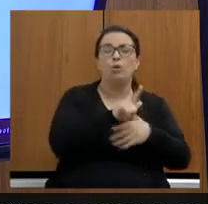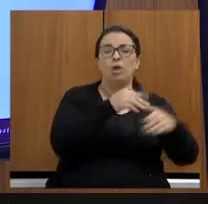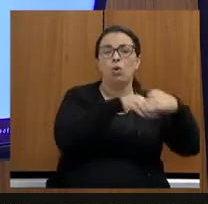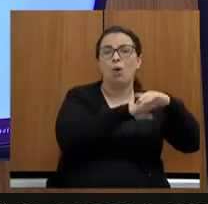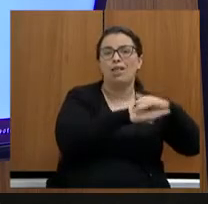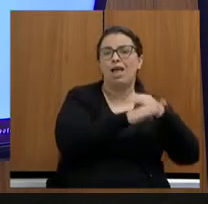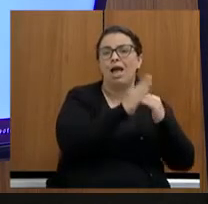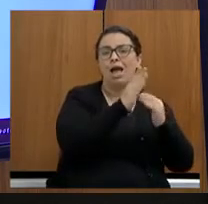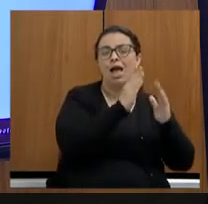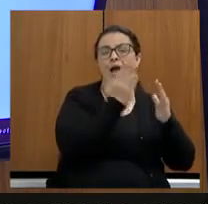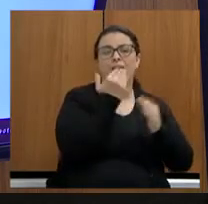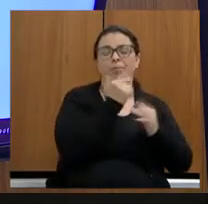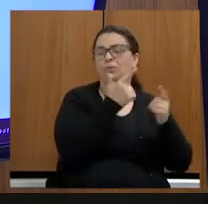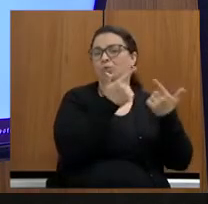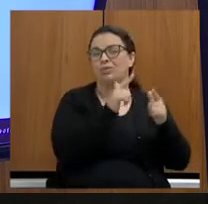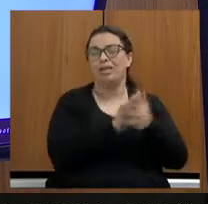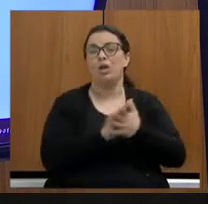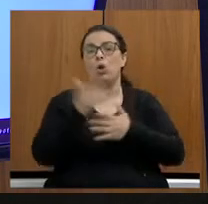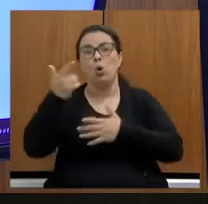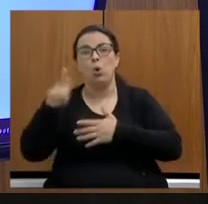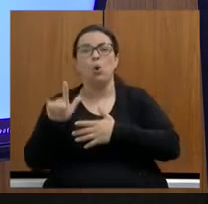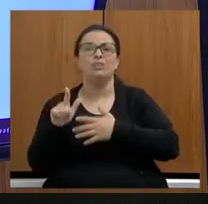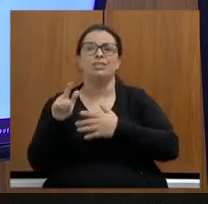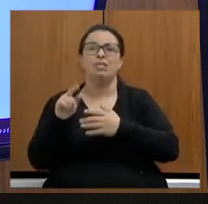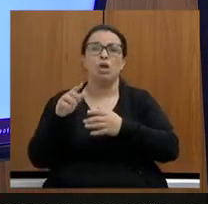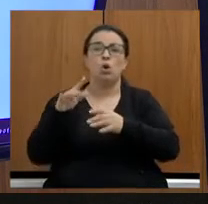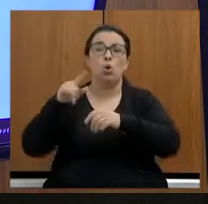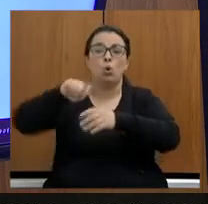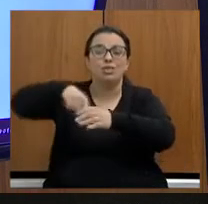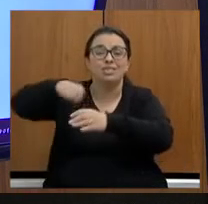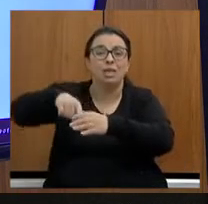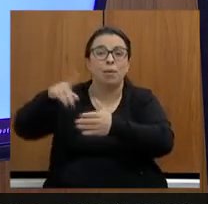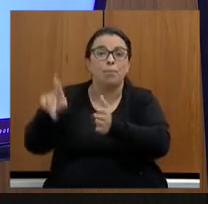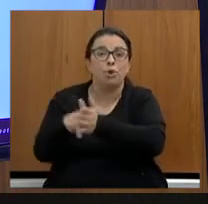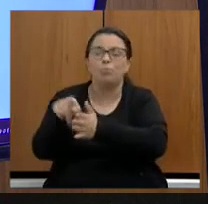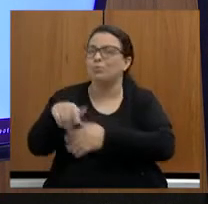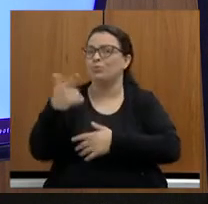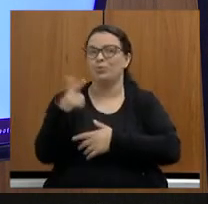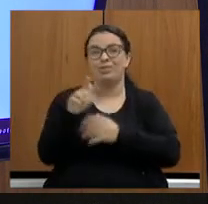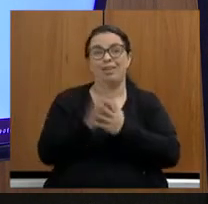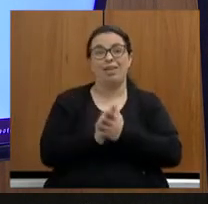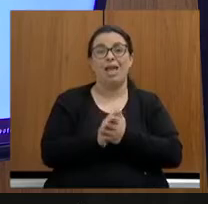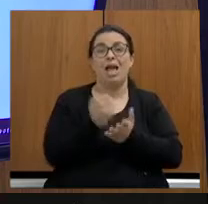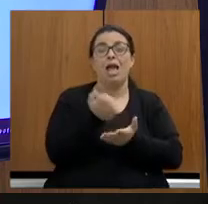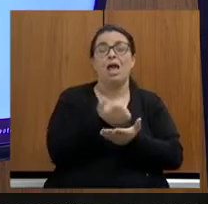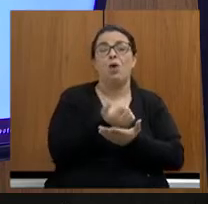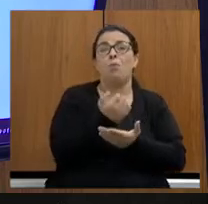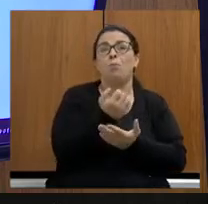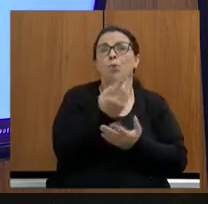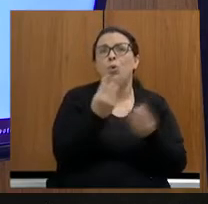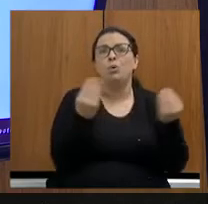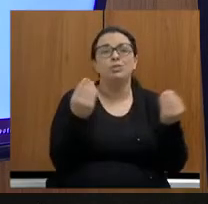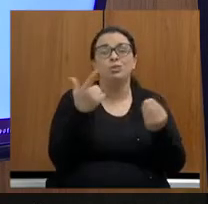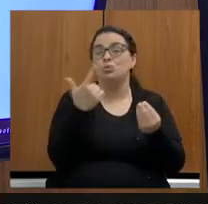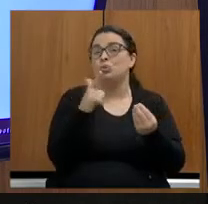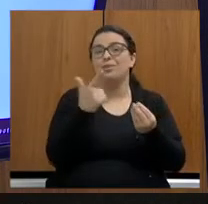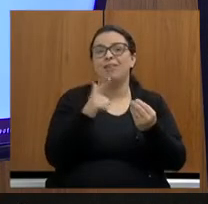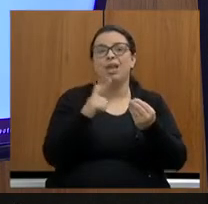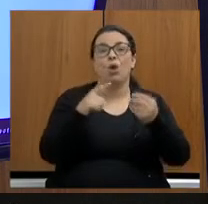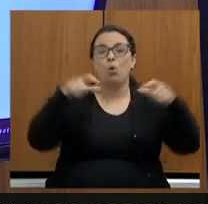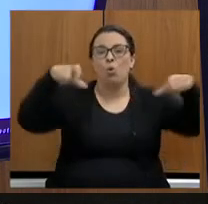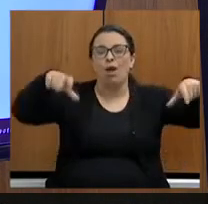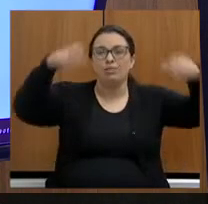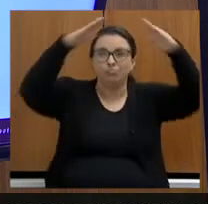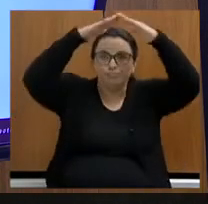35 escolas não possuem cozinha 1700 escolas não tem quadra de esportes coberta precisa de muito Mãos à